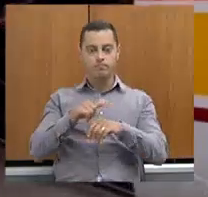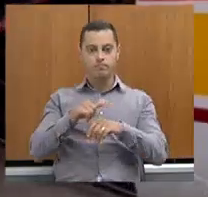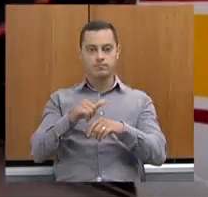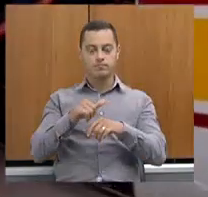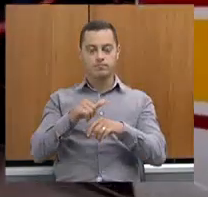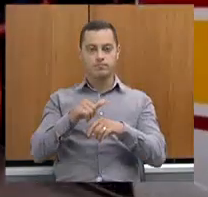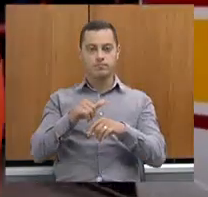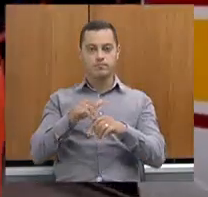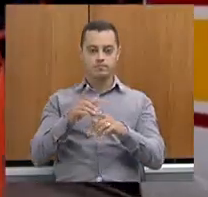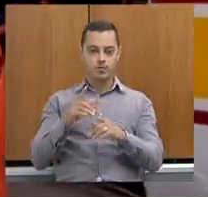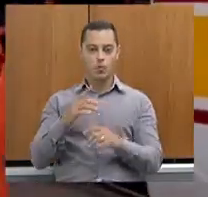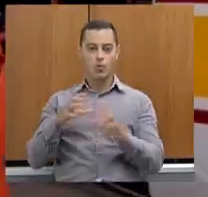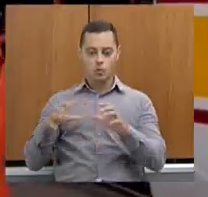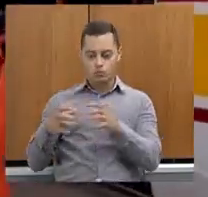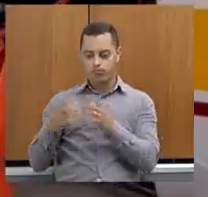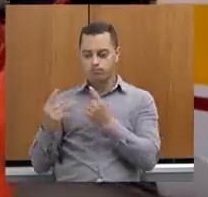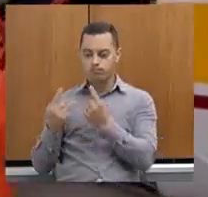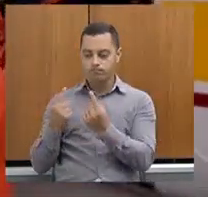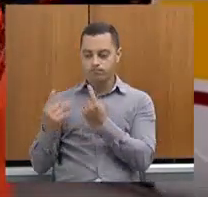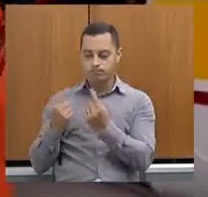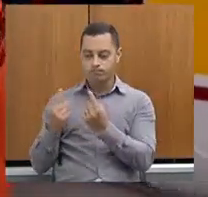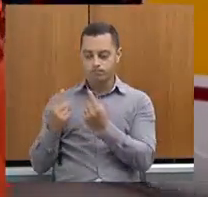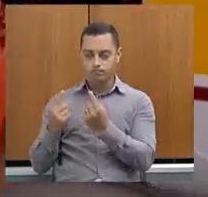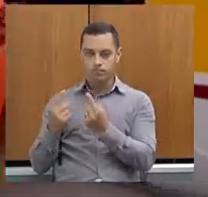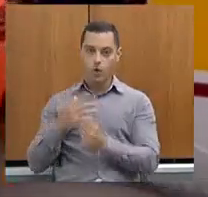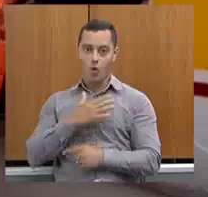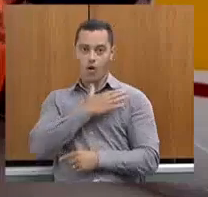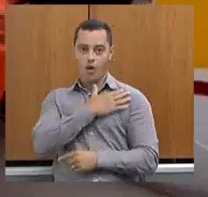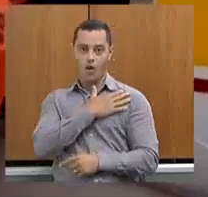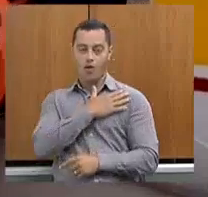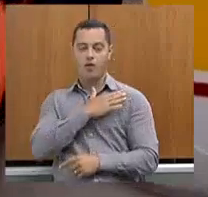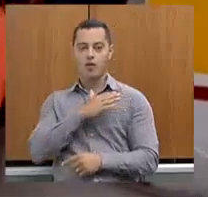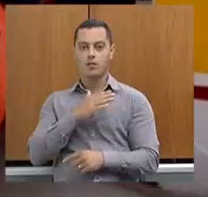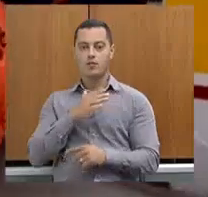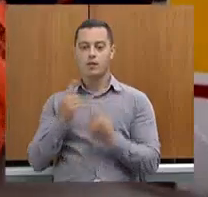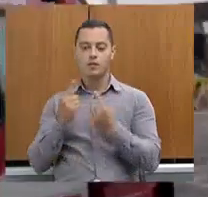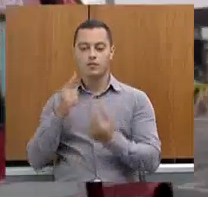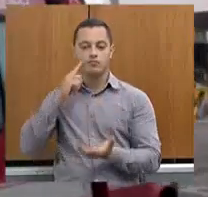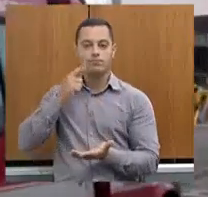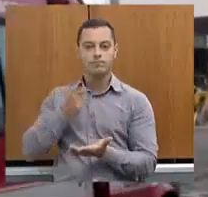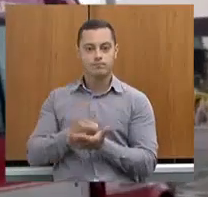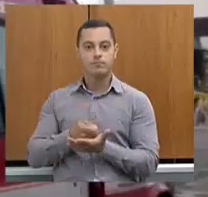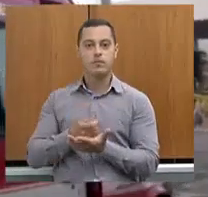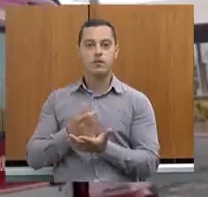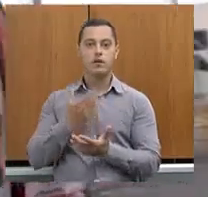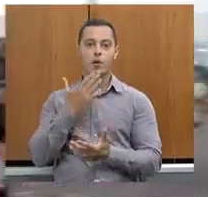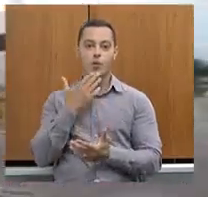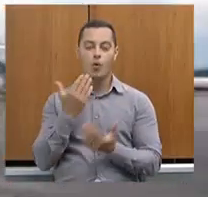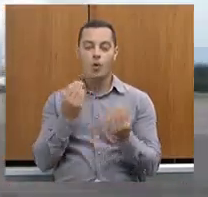com os comandantes juntamente com o Coronel Alexandre e aí a gente determinou exatamente qual que seria o passo a passo desse transporte